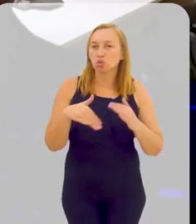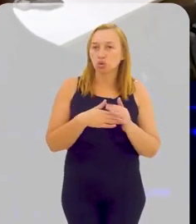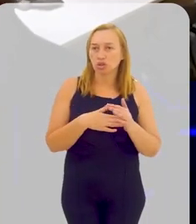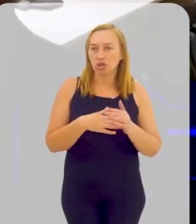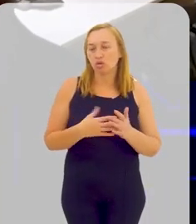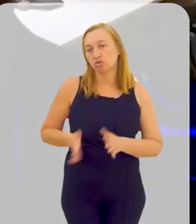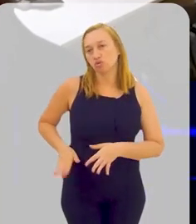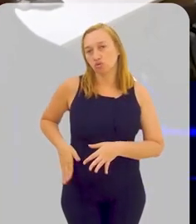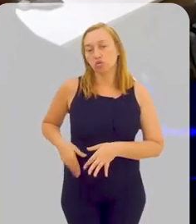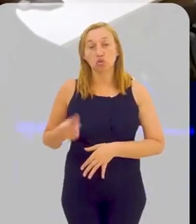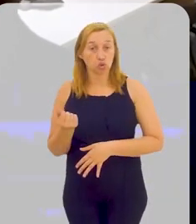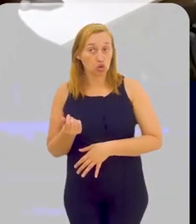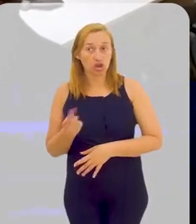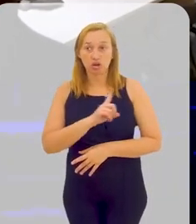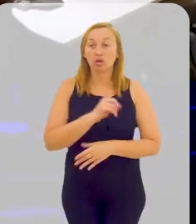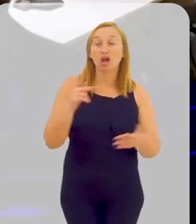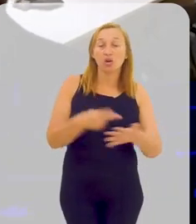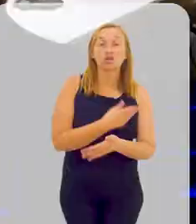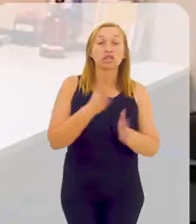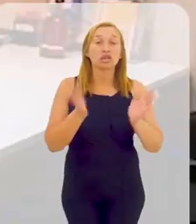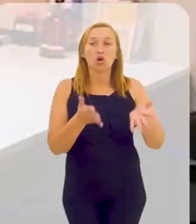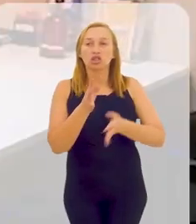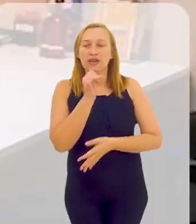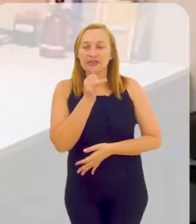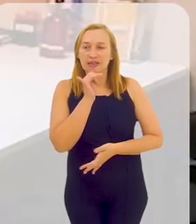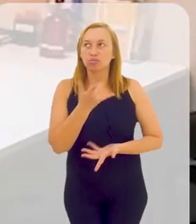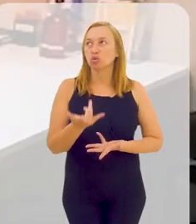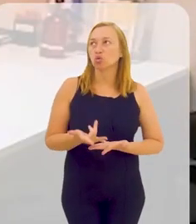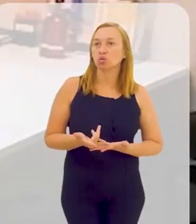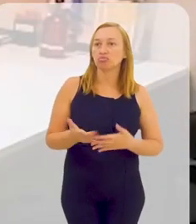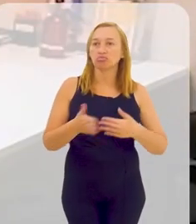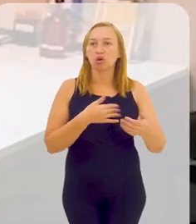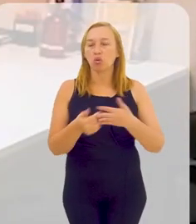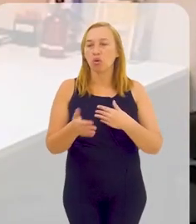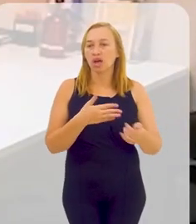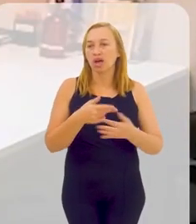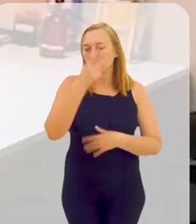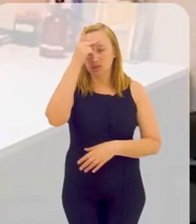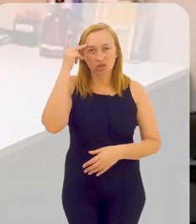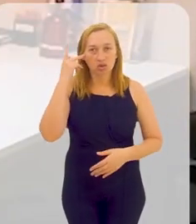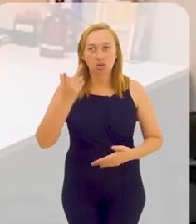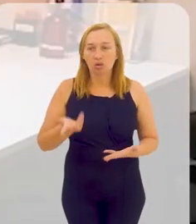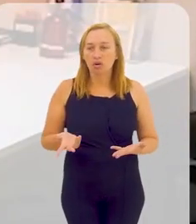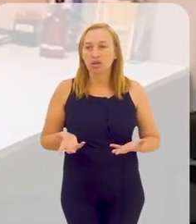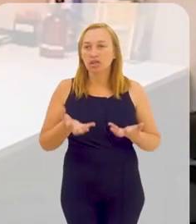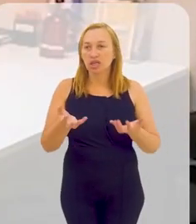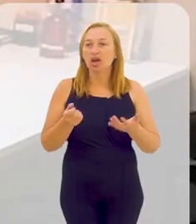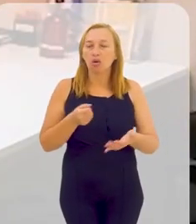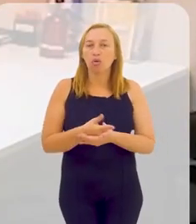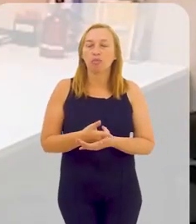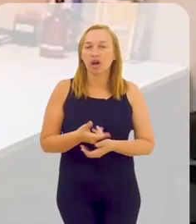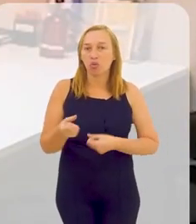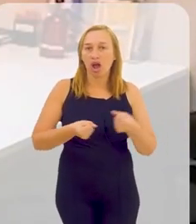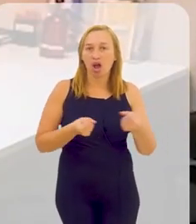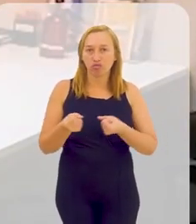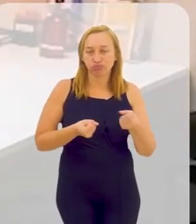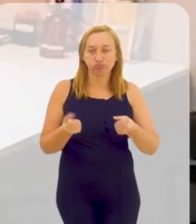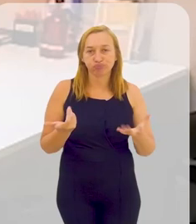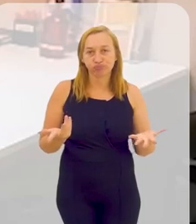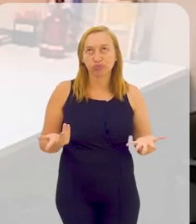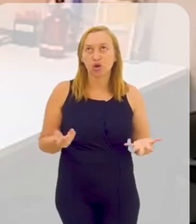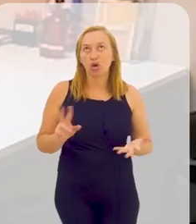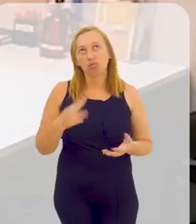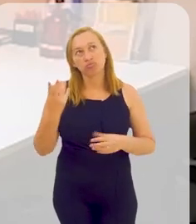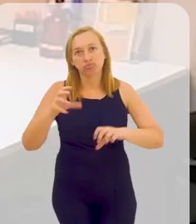inteiro do próprio bolso é o que acontece hoje por exemplo com uma com qualquer cidadão brasileiro aí que quer comprar um veículo